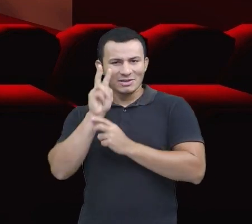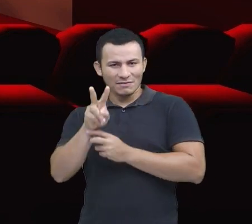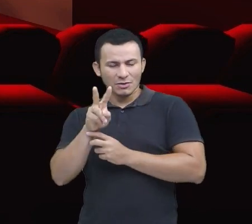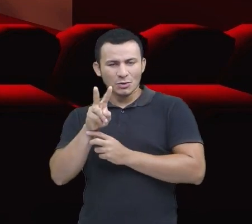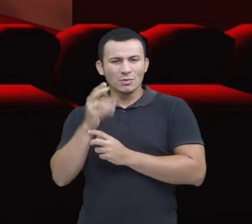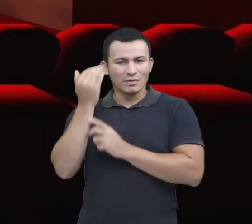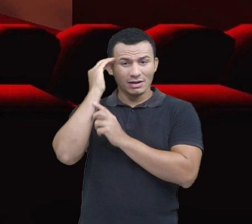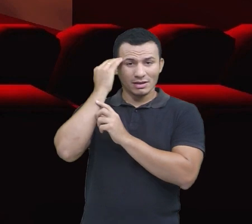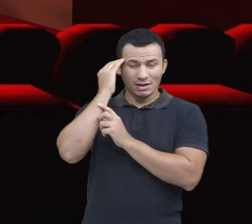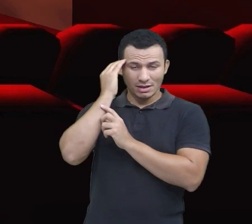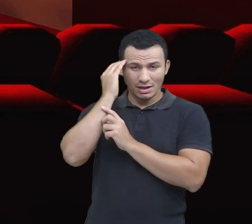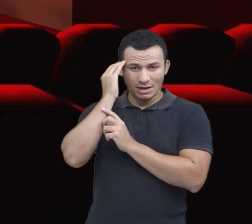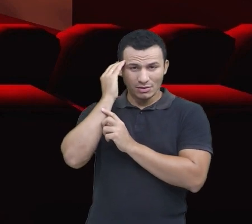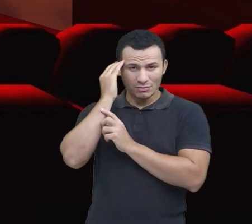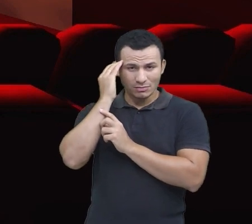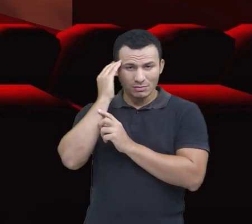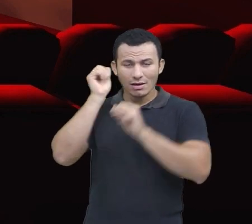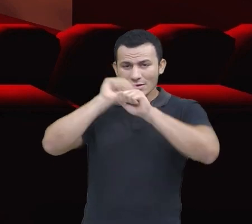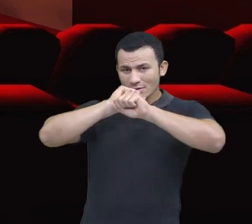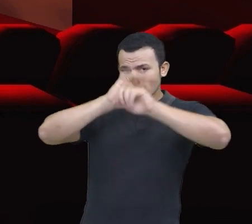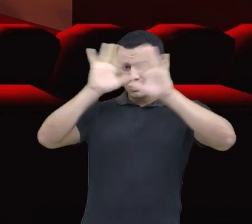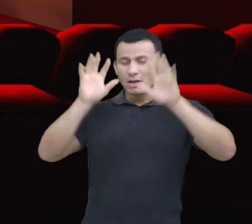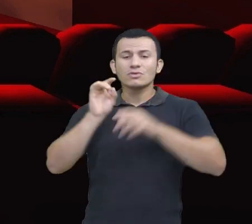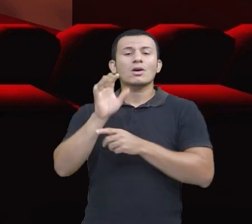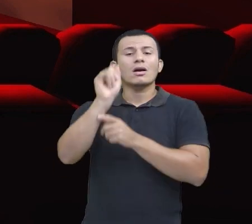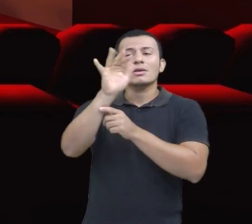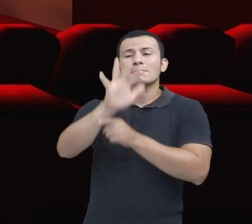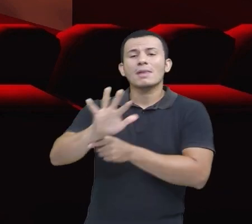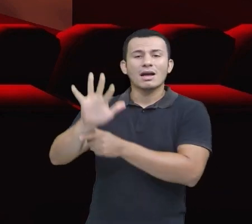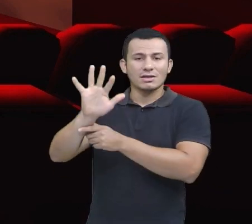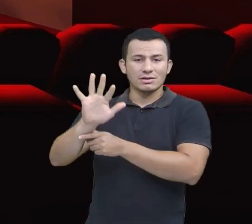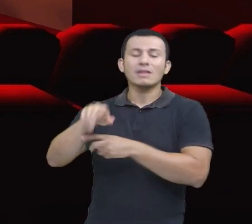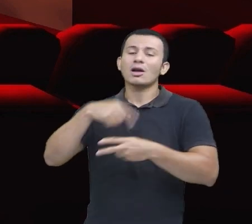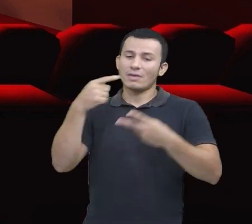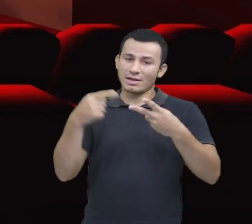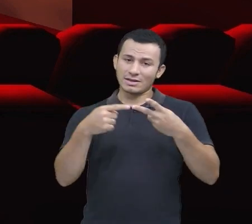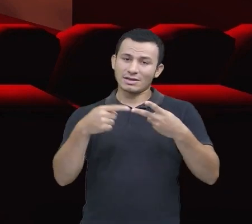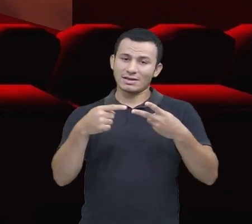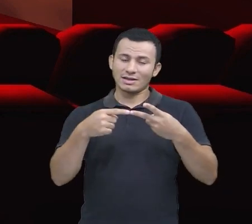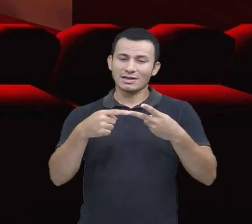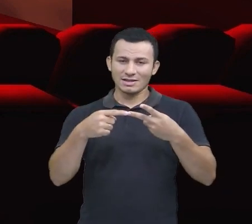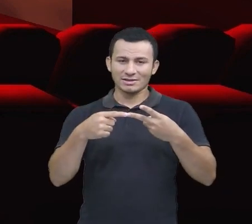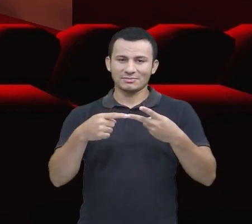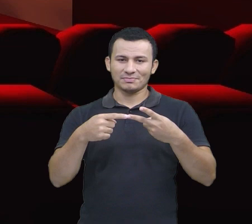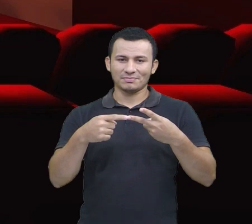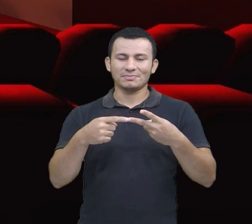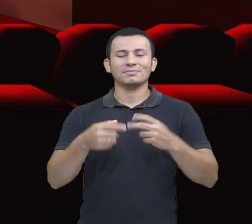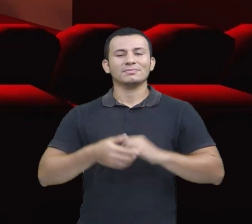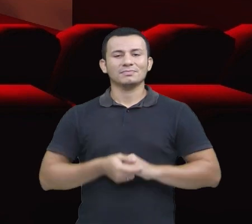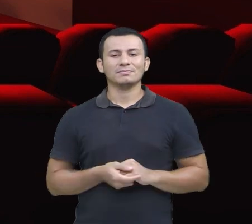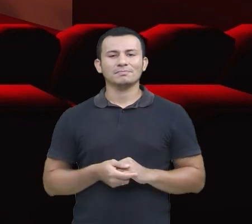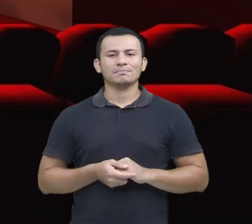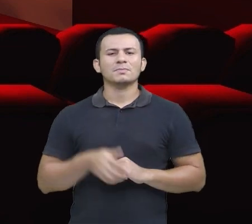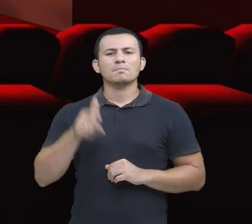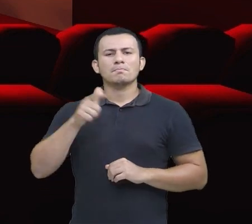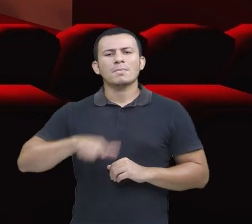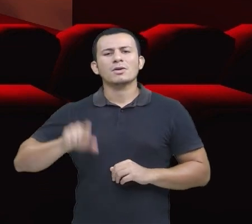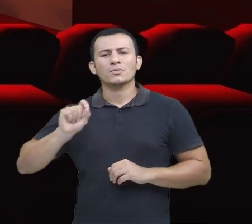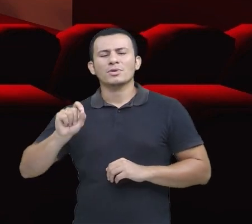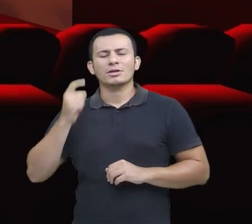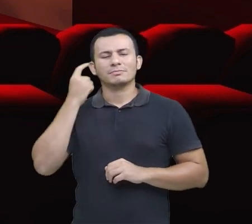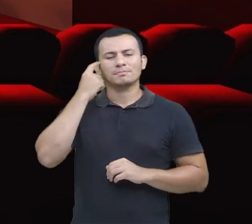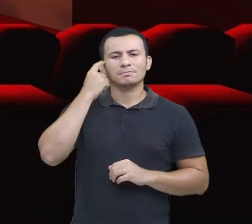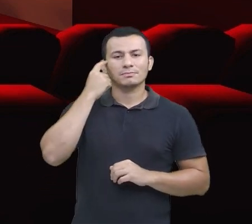vocês conseguiram compreender o que significava aquelas imagens. O que mais que nós estudamos?